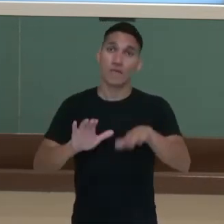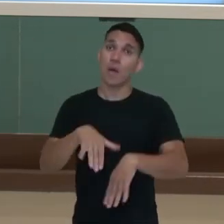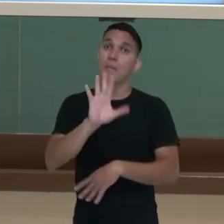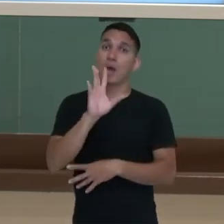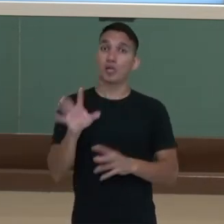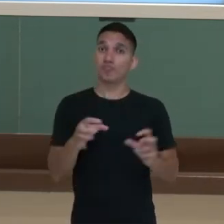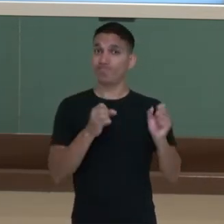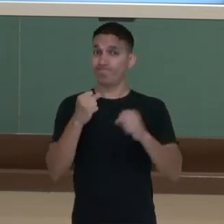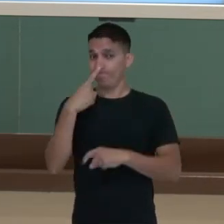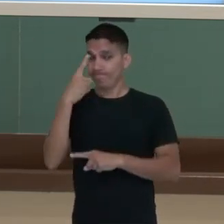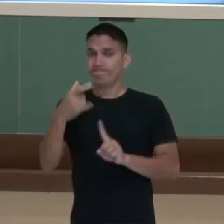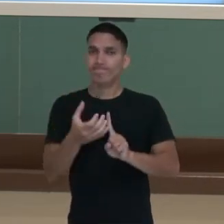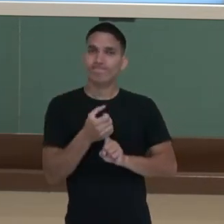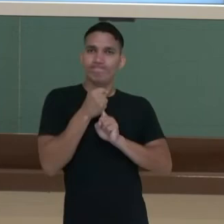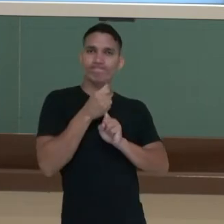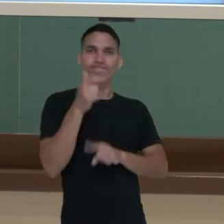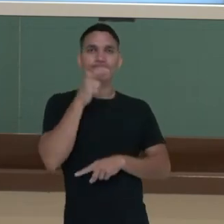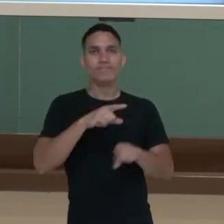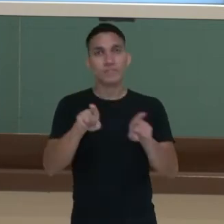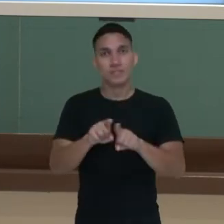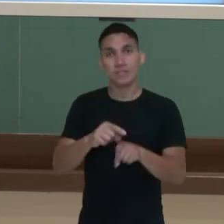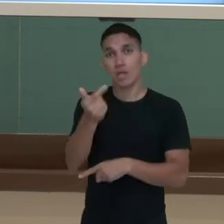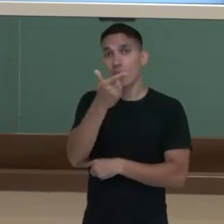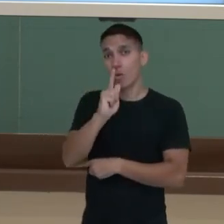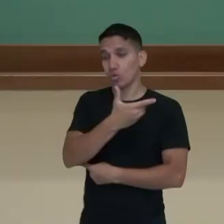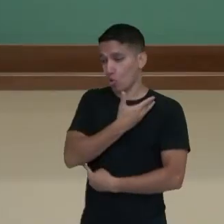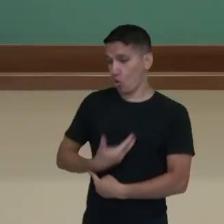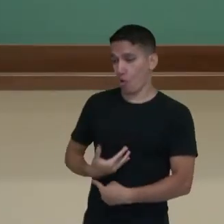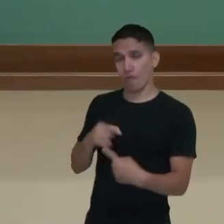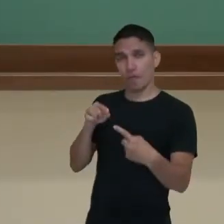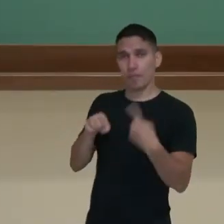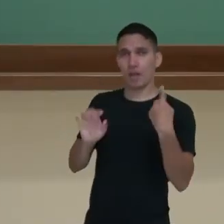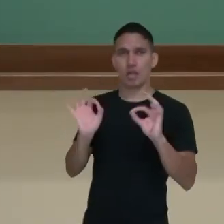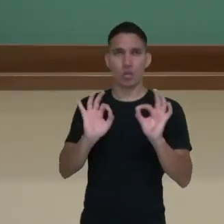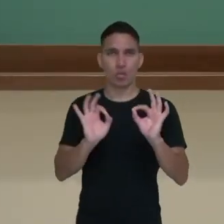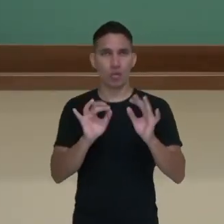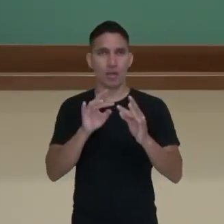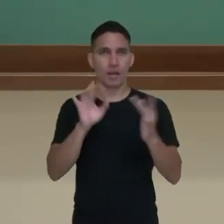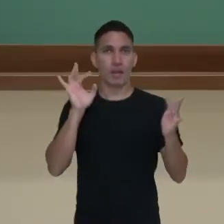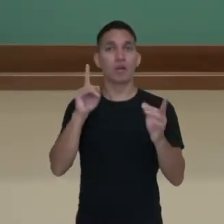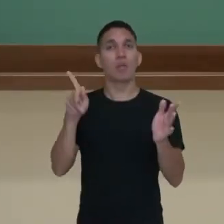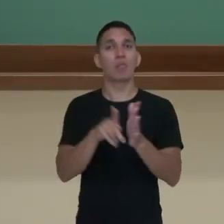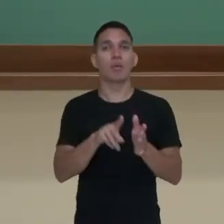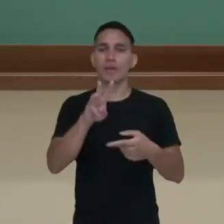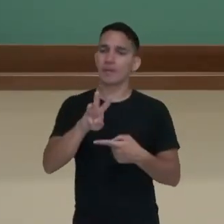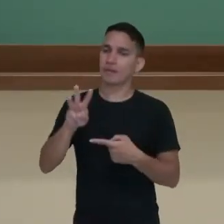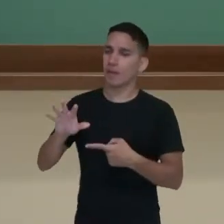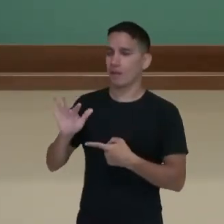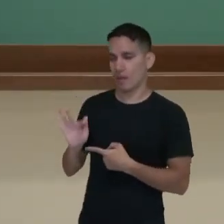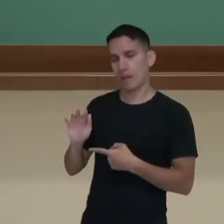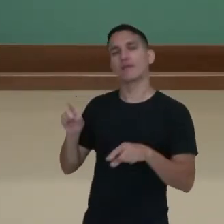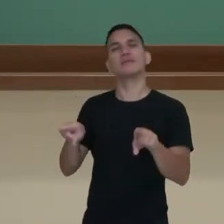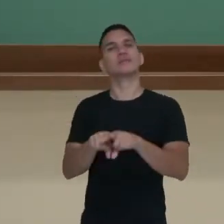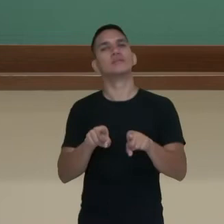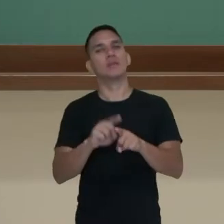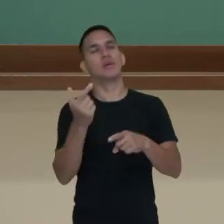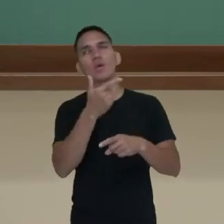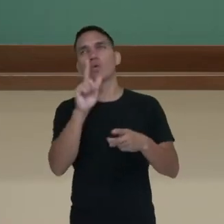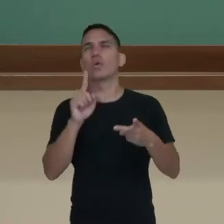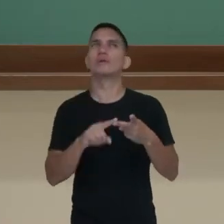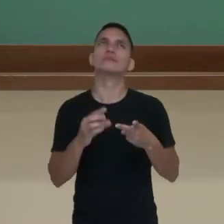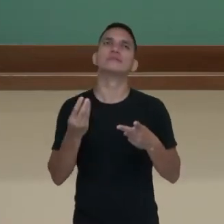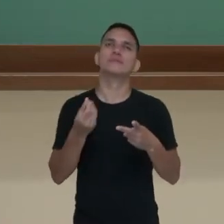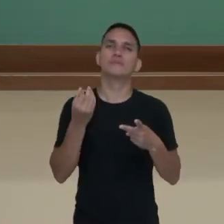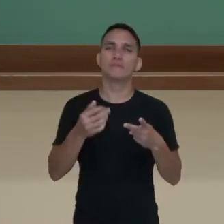poderosa, e também as não governamentais, né? Temos, por exemplo, aí, né, o WWF, temos aí também